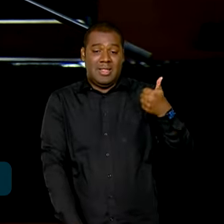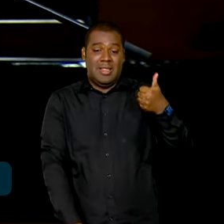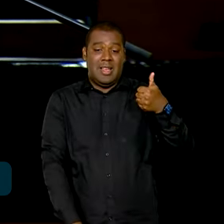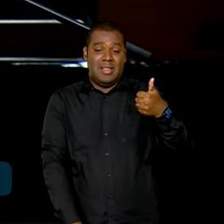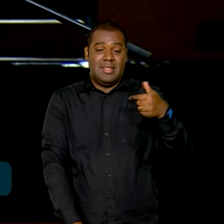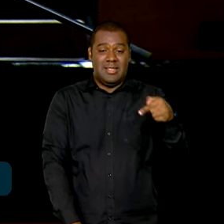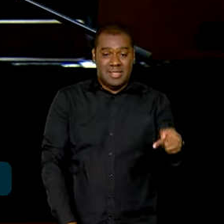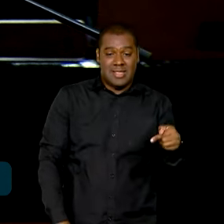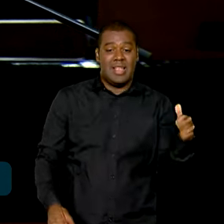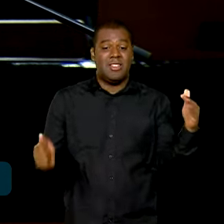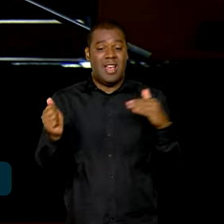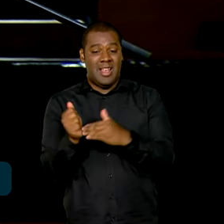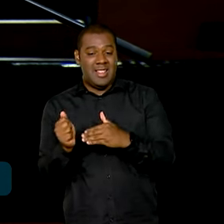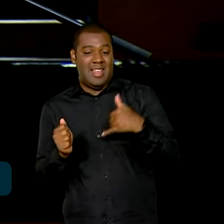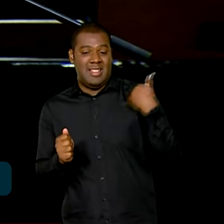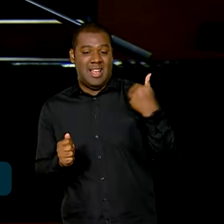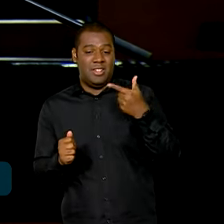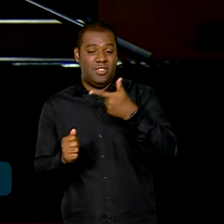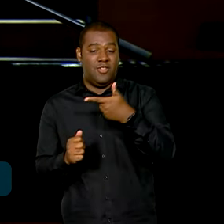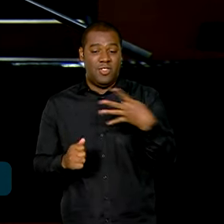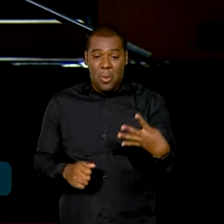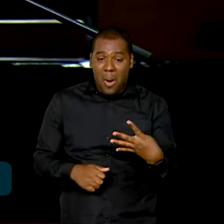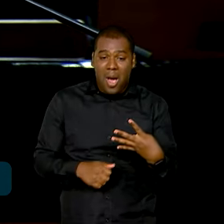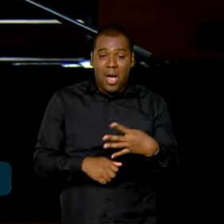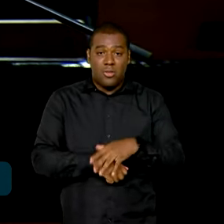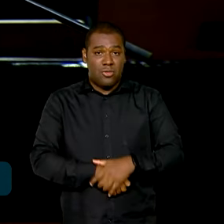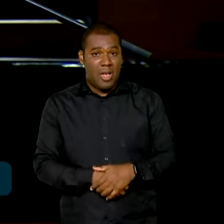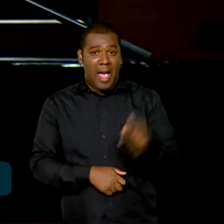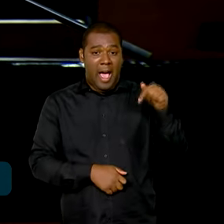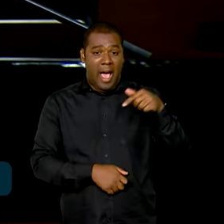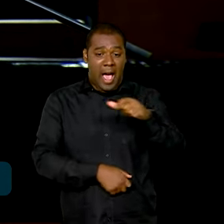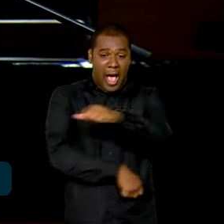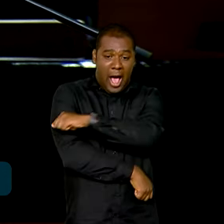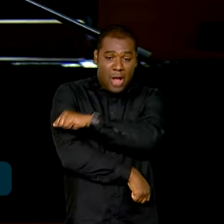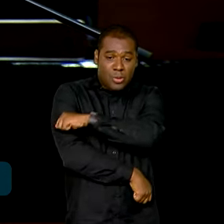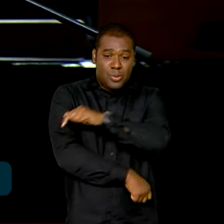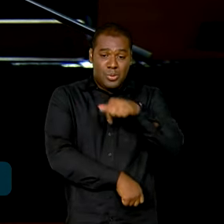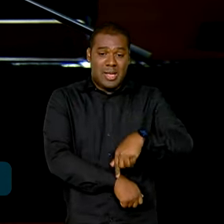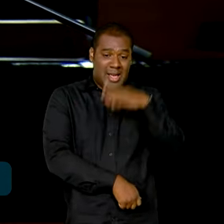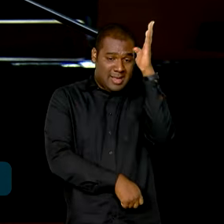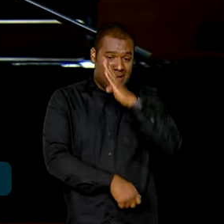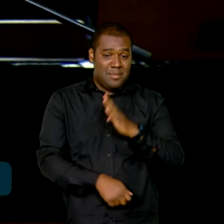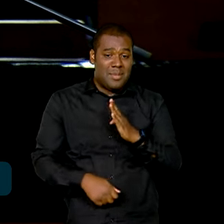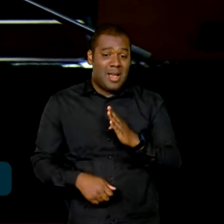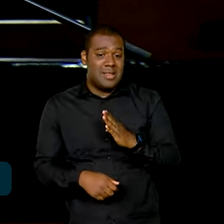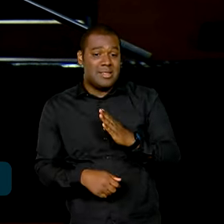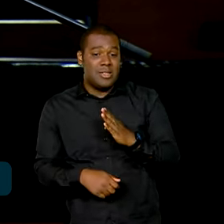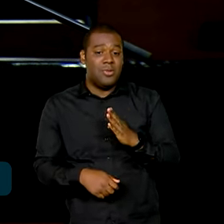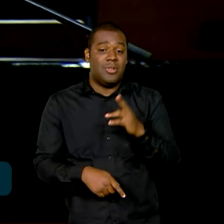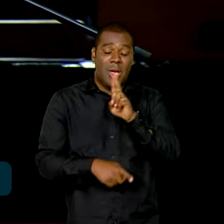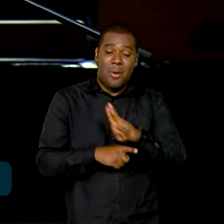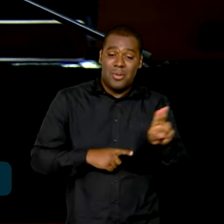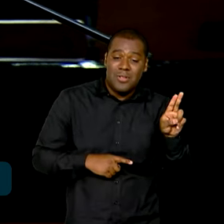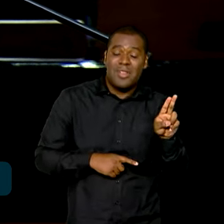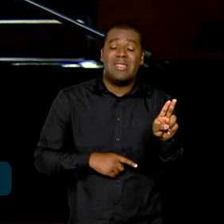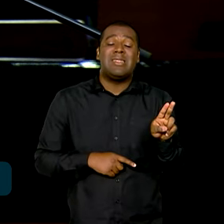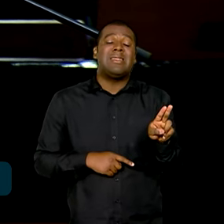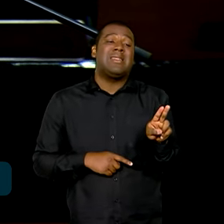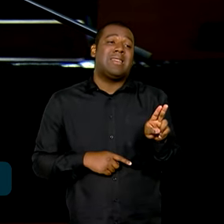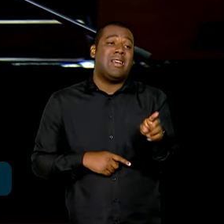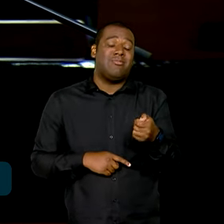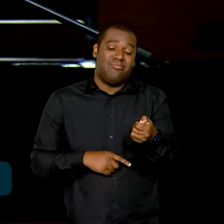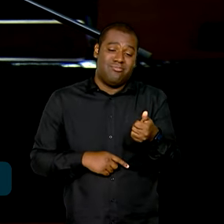a gente pede para a Argentina, e só tem uma razão de ser. Houve um tempo em que quem governava esse